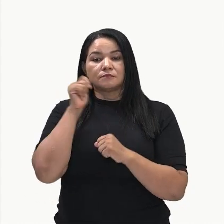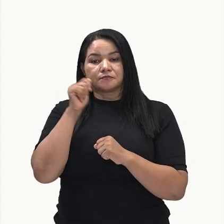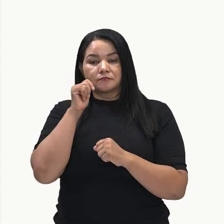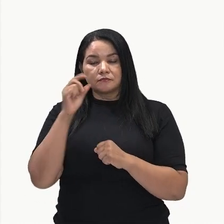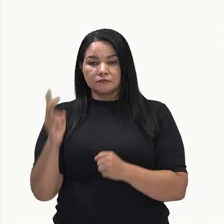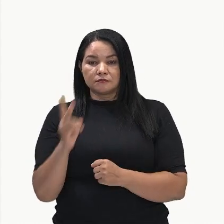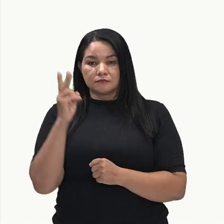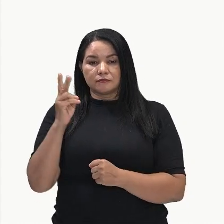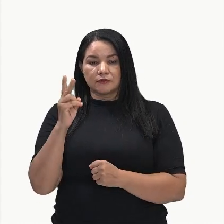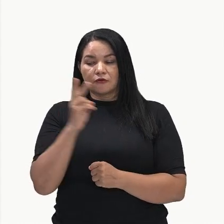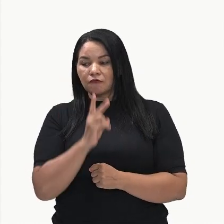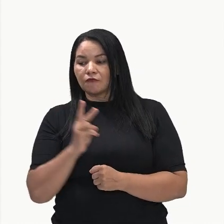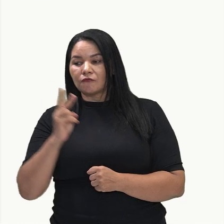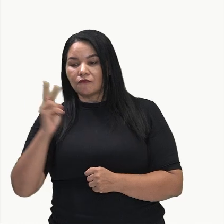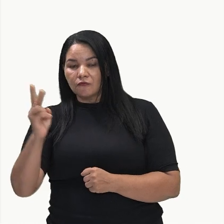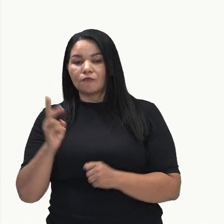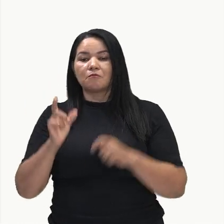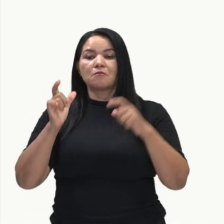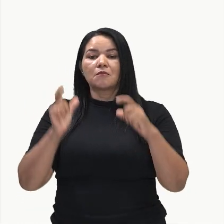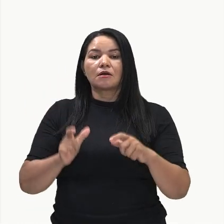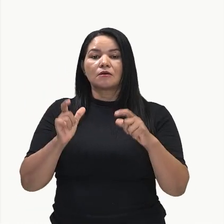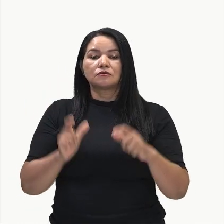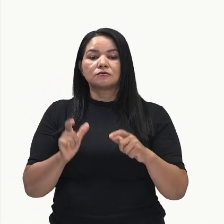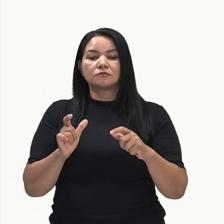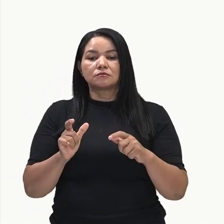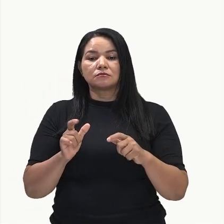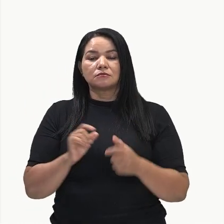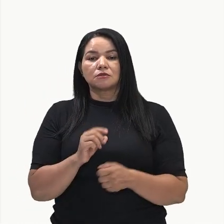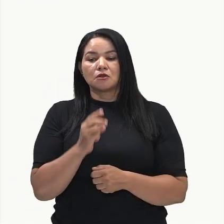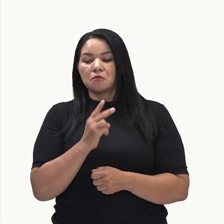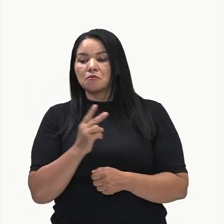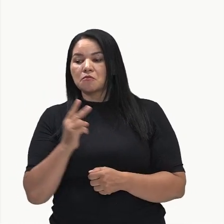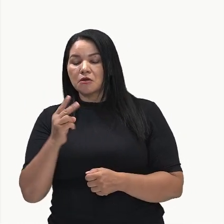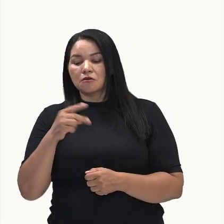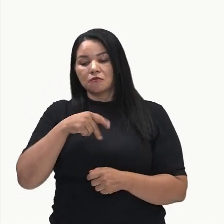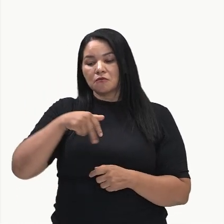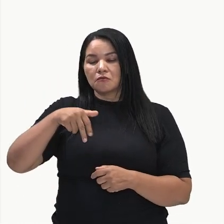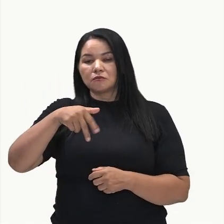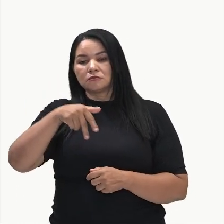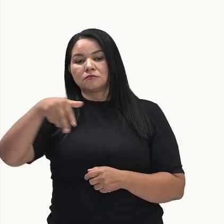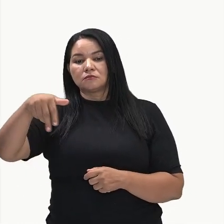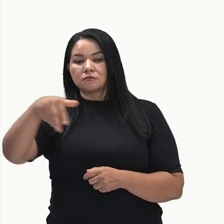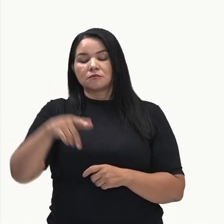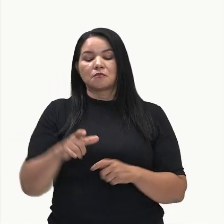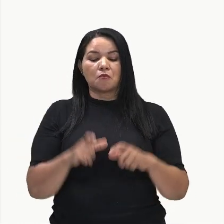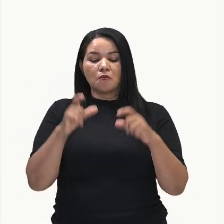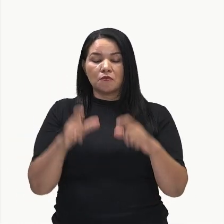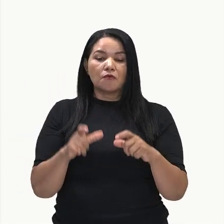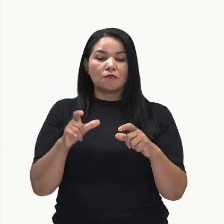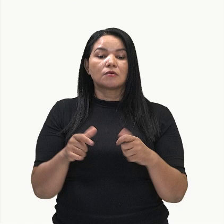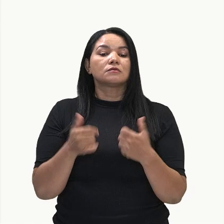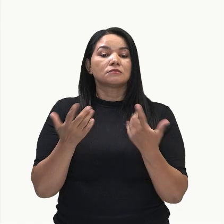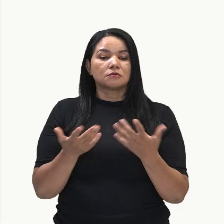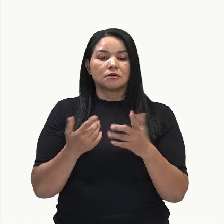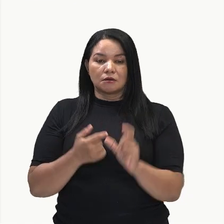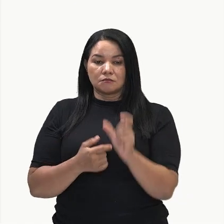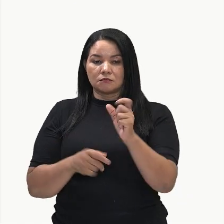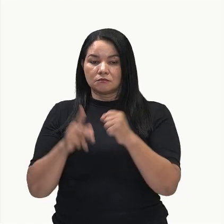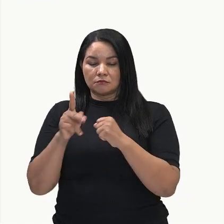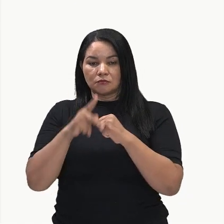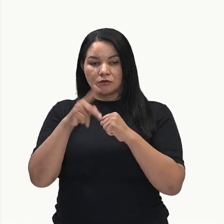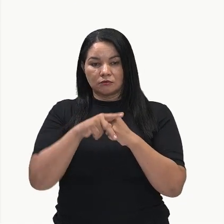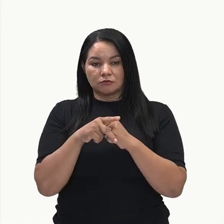garotas, né? Aonde vão? Elas estão indo, caminhando. Se estão indo caminhando para algum lugar, é o aonde, dá a ideia